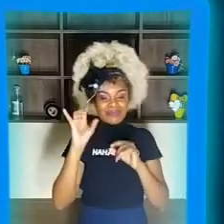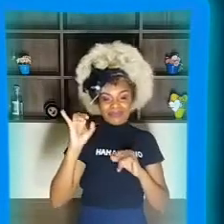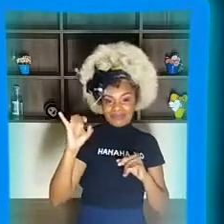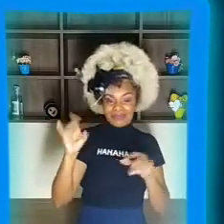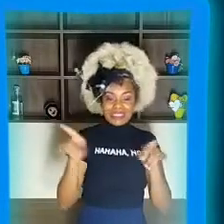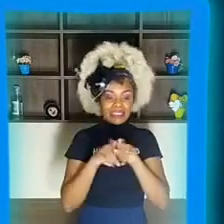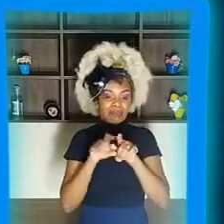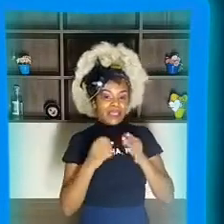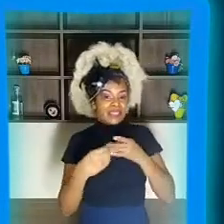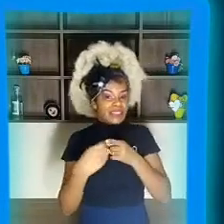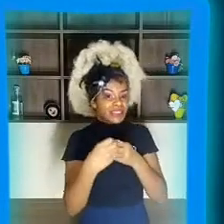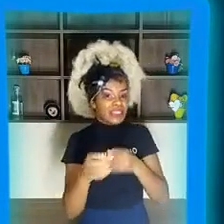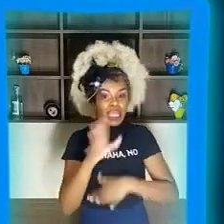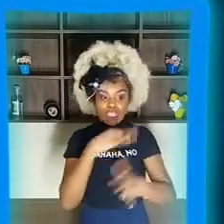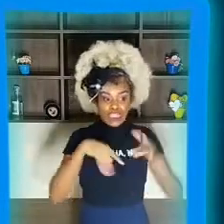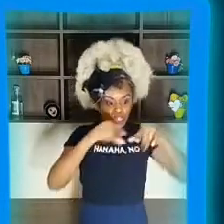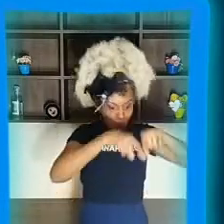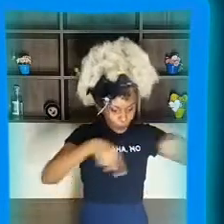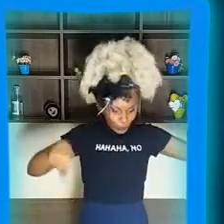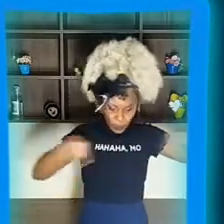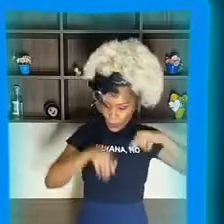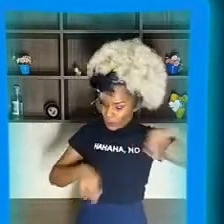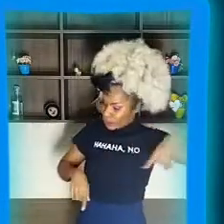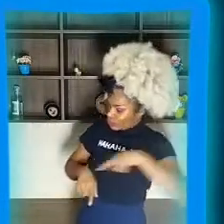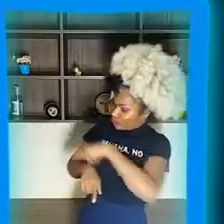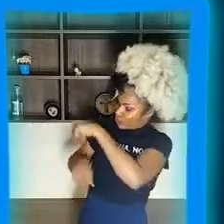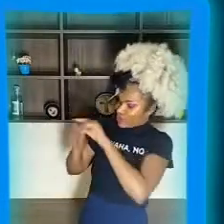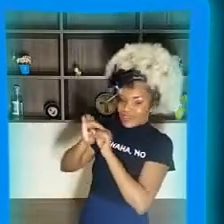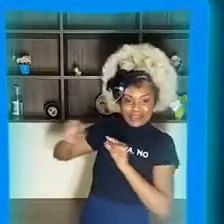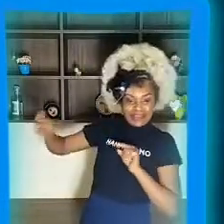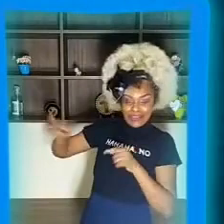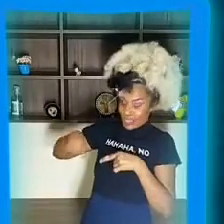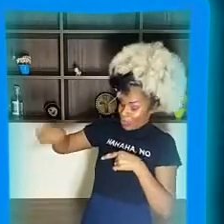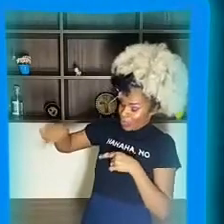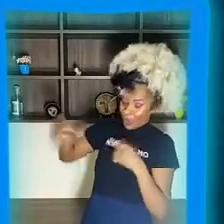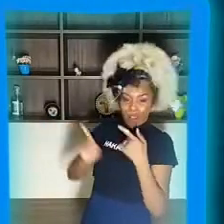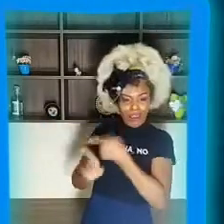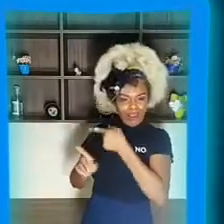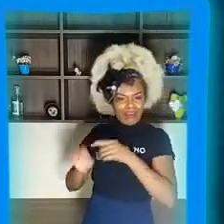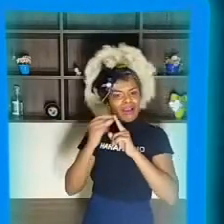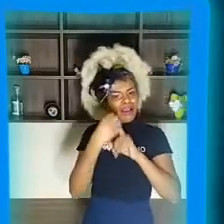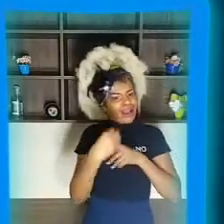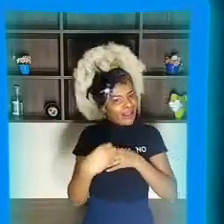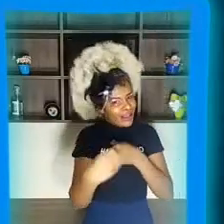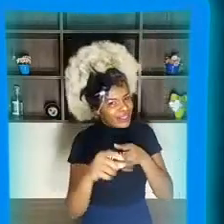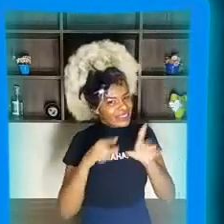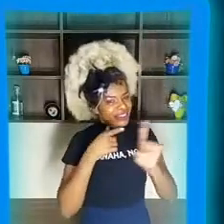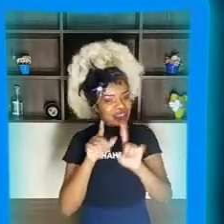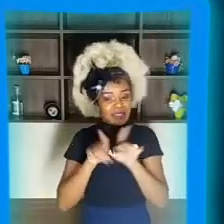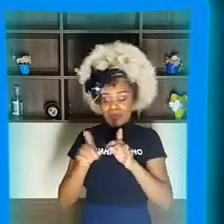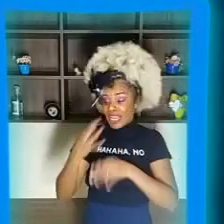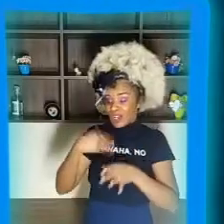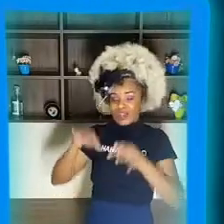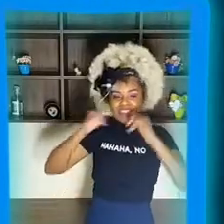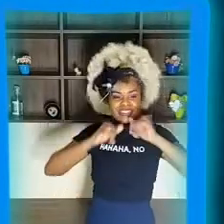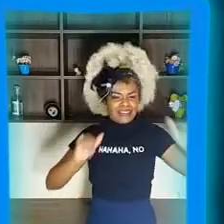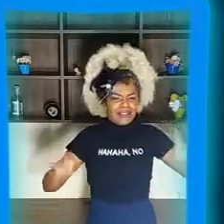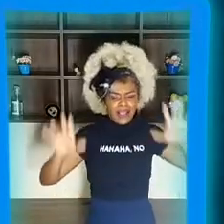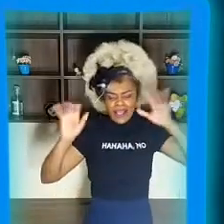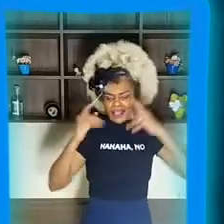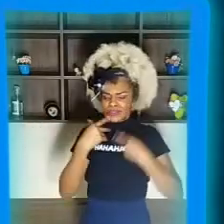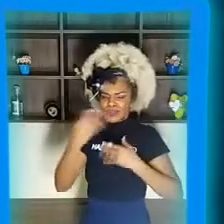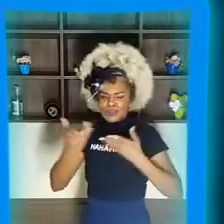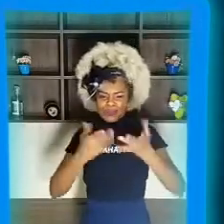siga também todos esses canais que estão aparecendo aqui embaixo. Nossos retransmissores,